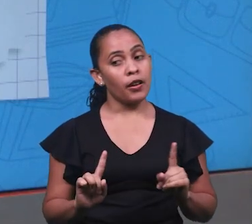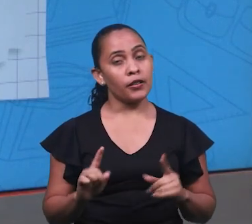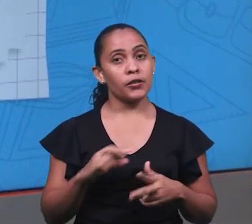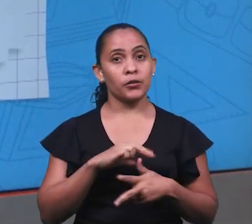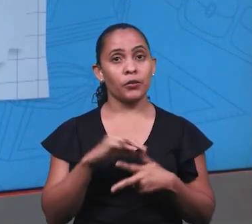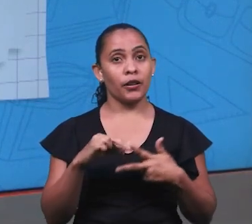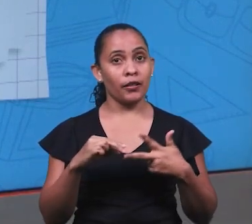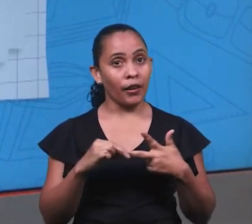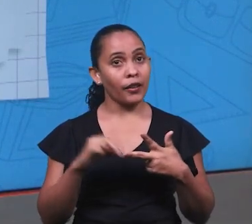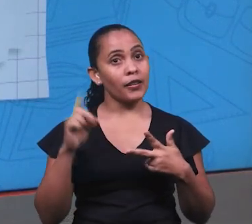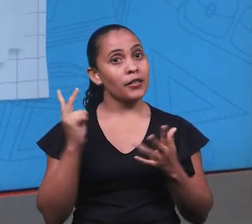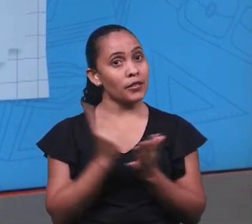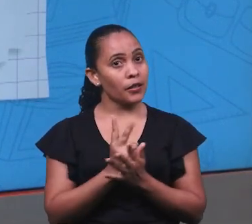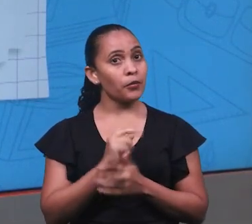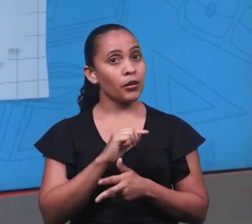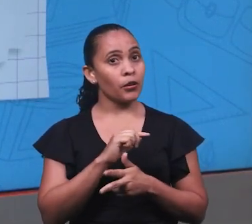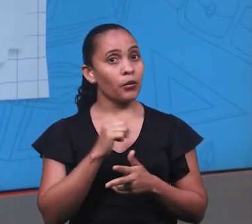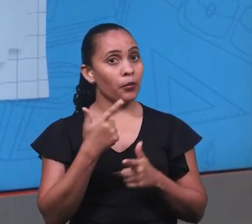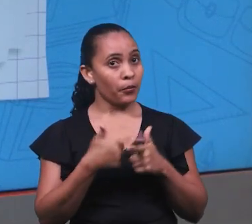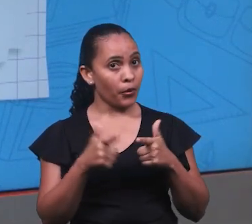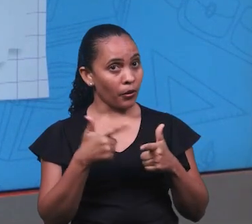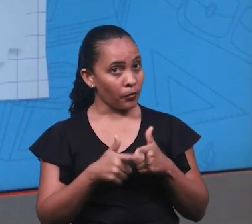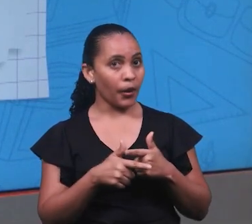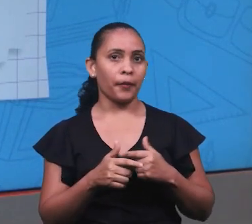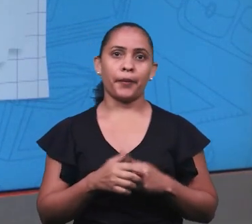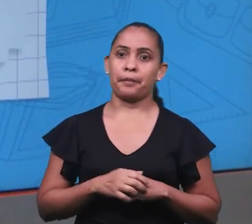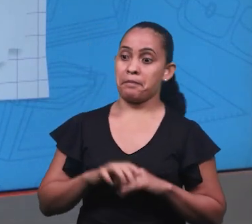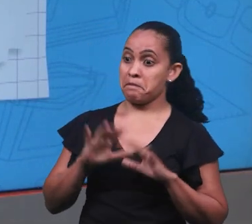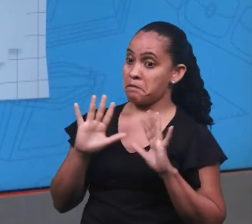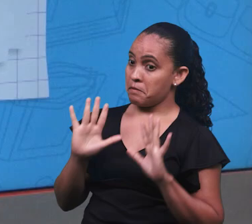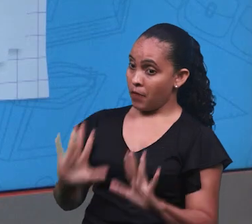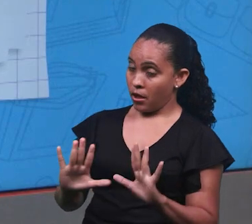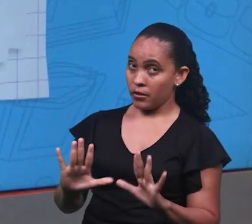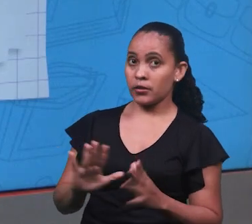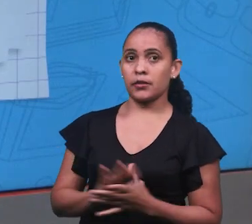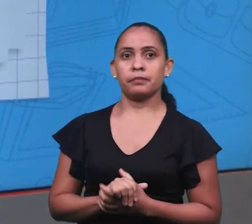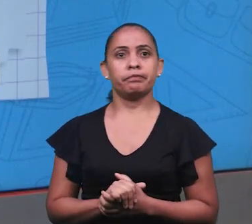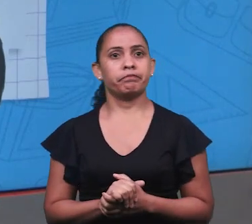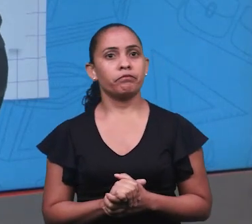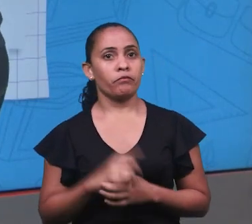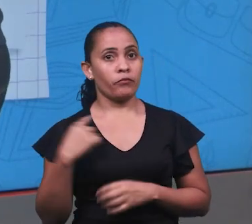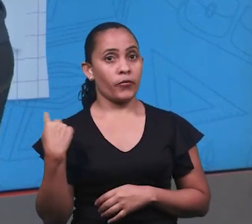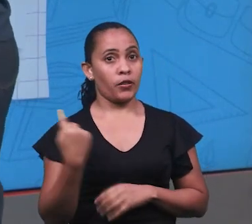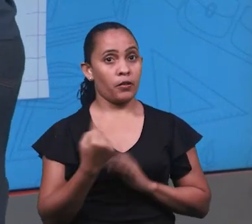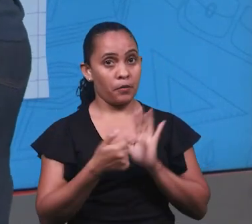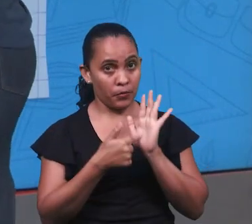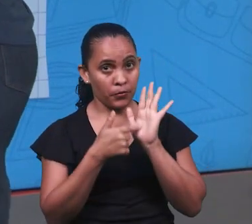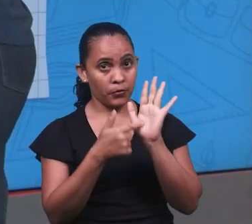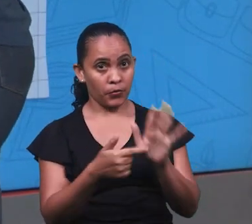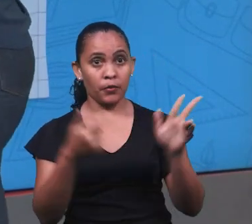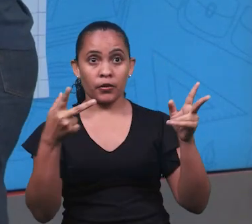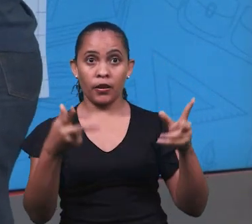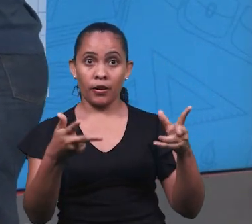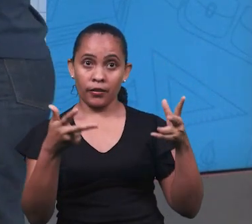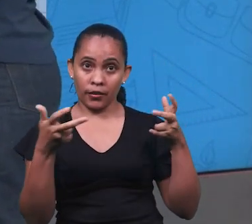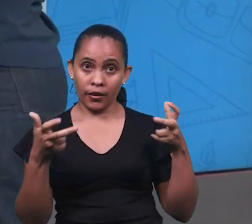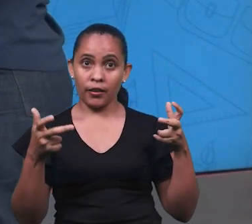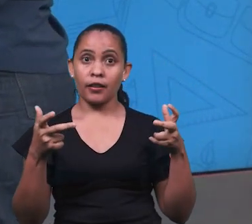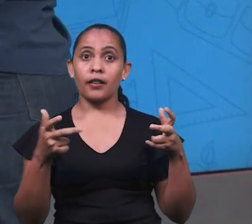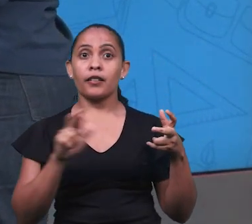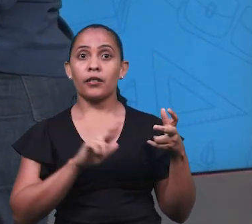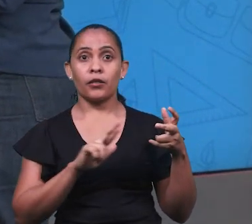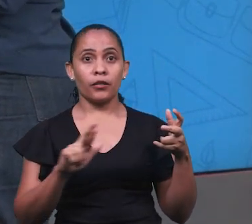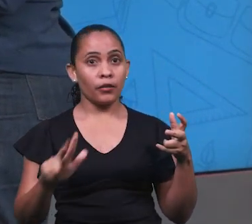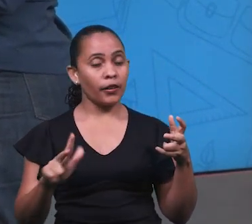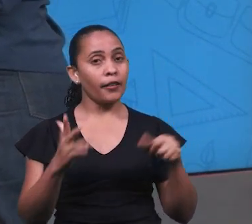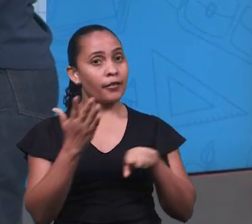um problema. Entretanto, vamos arrumar o problema. Nota-se que tal prerrogativa não tem se